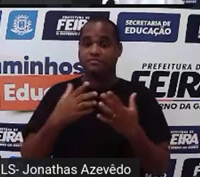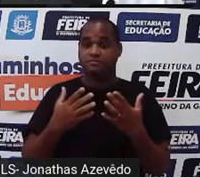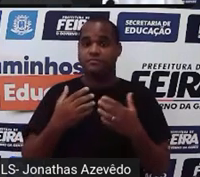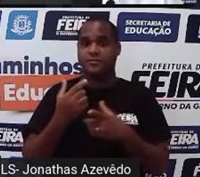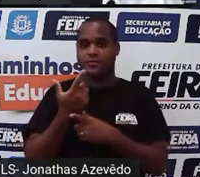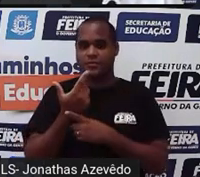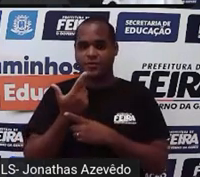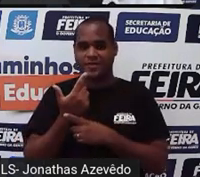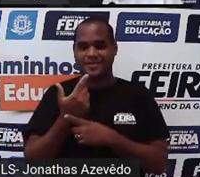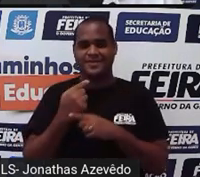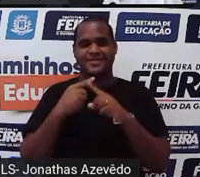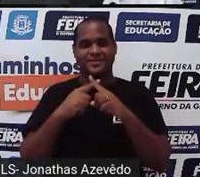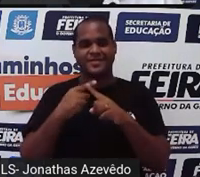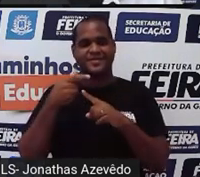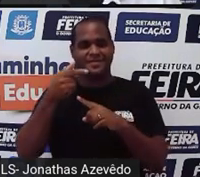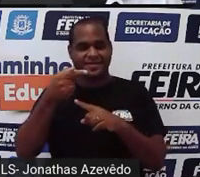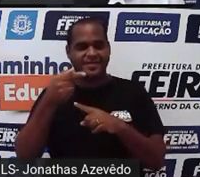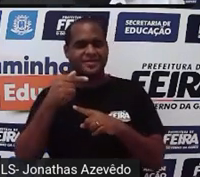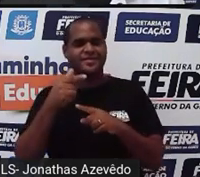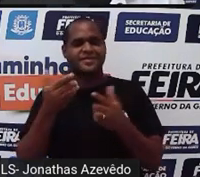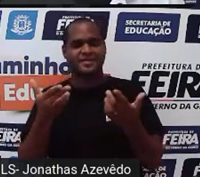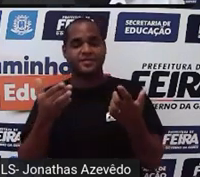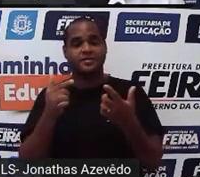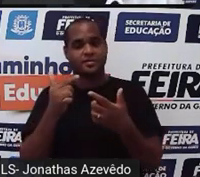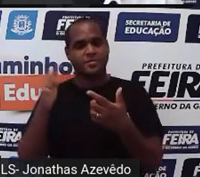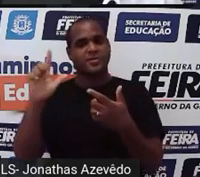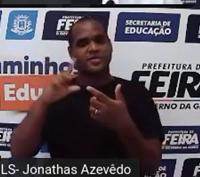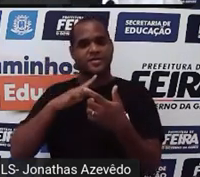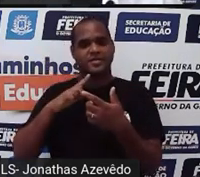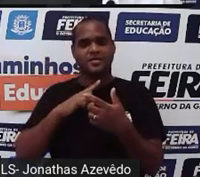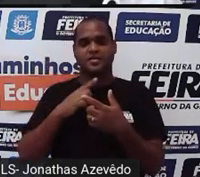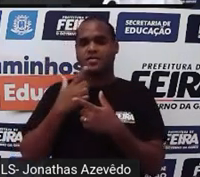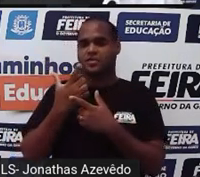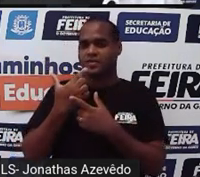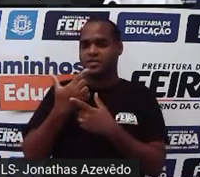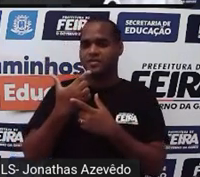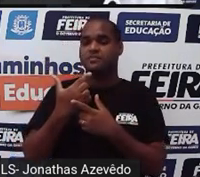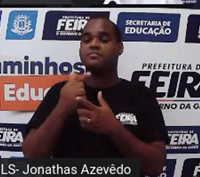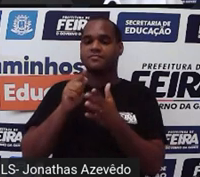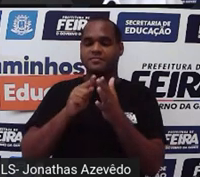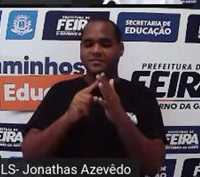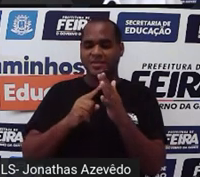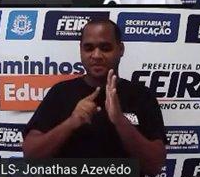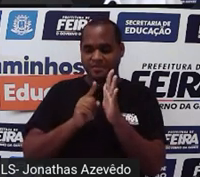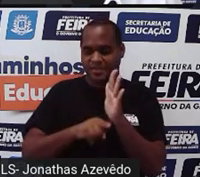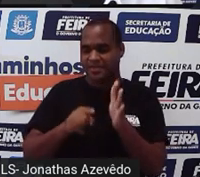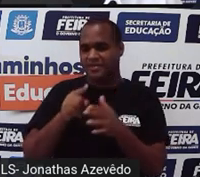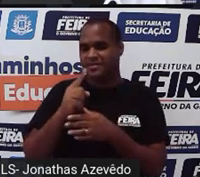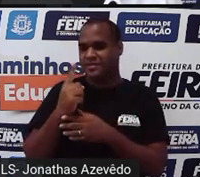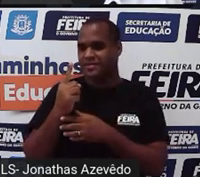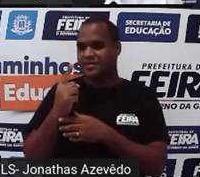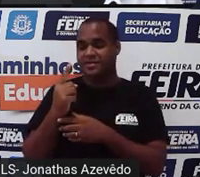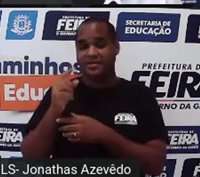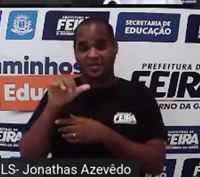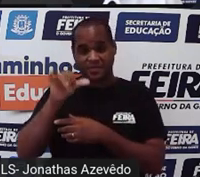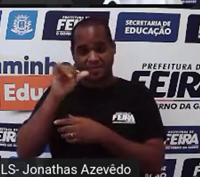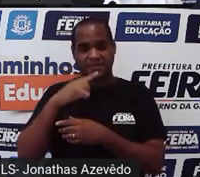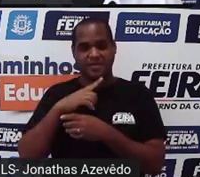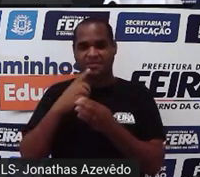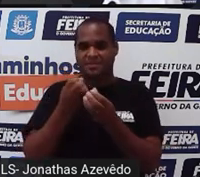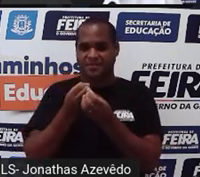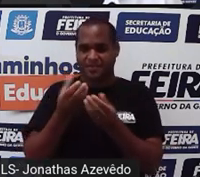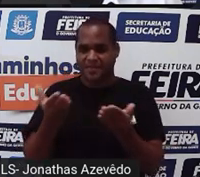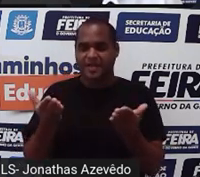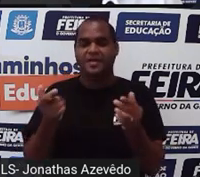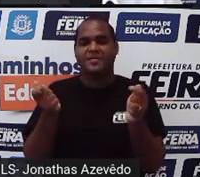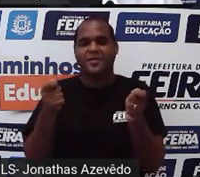12 vezes 7 horas e depois 12 x menos y isso é a propriedade da distribuição da